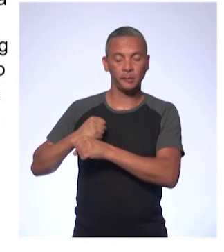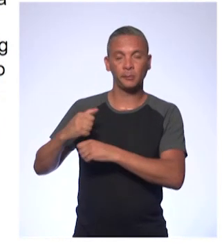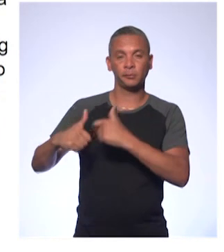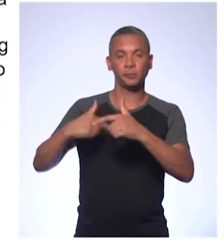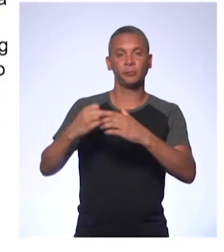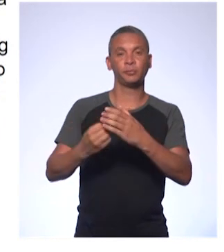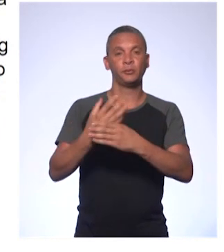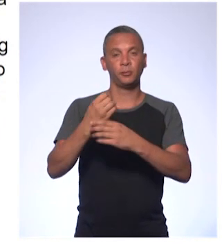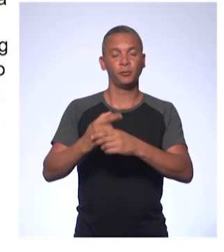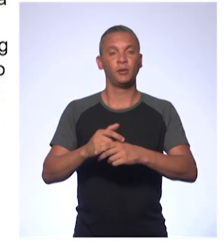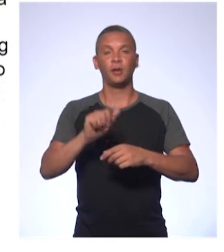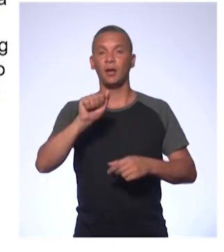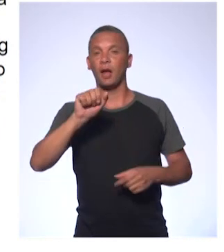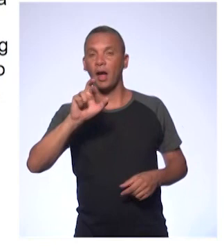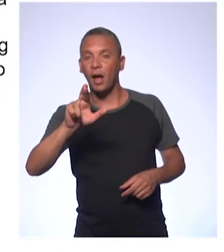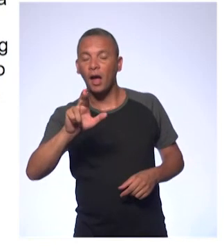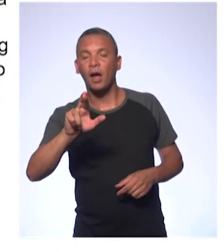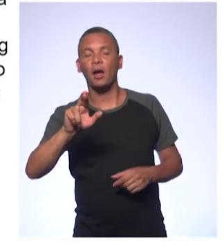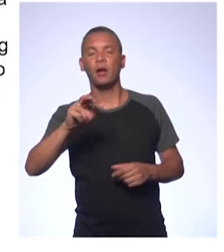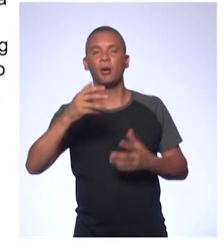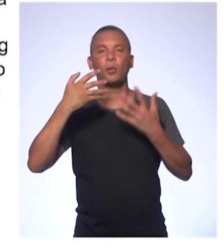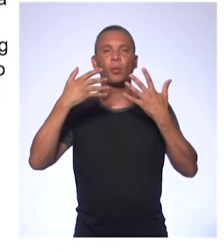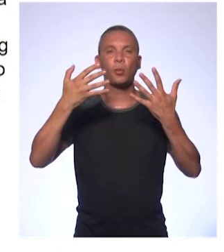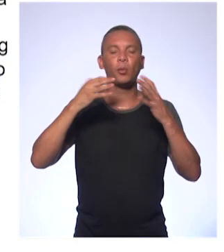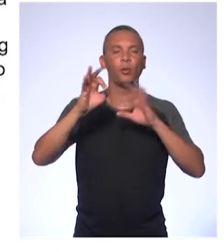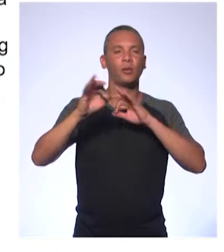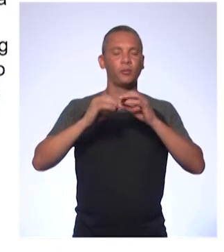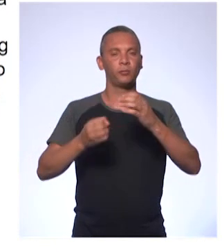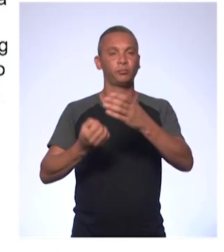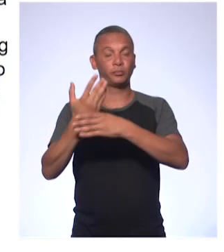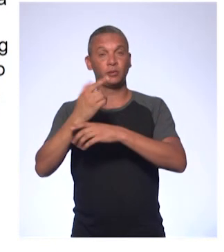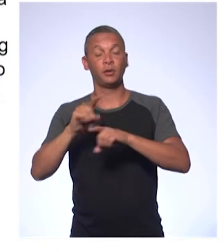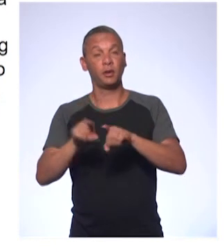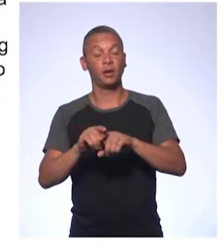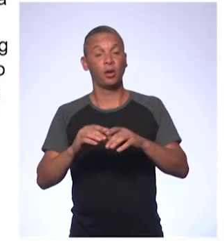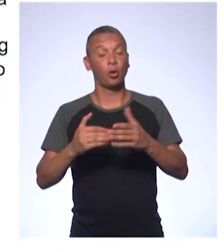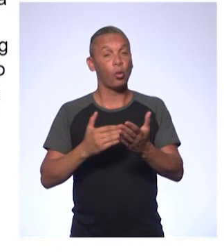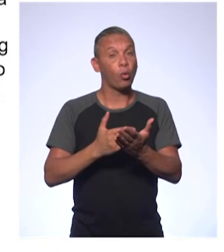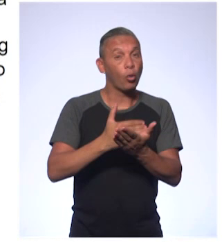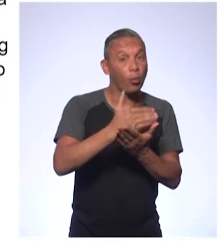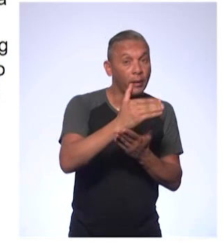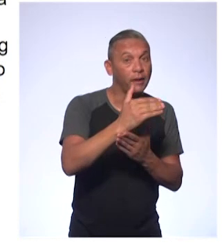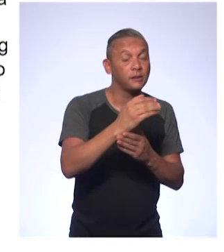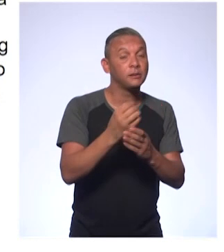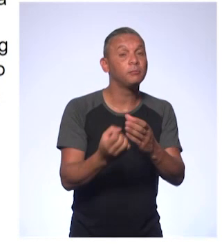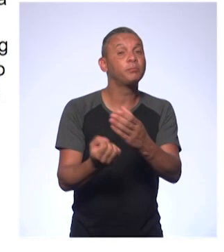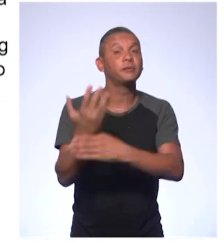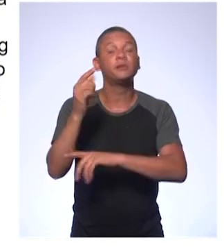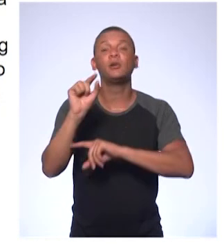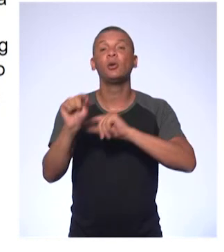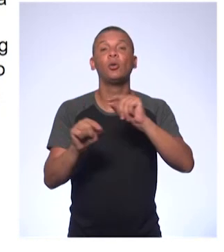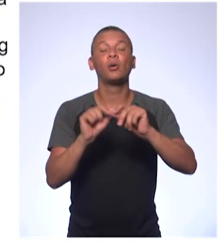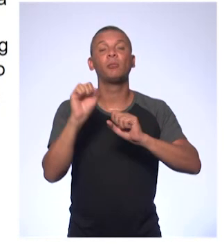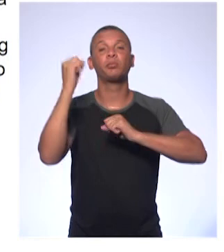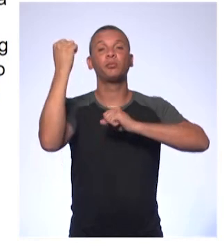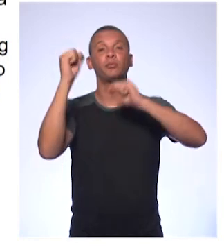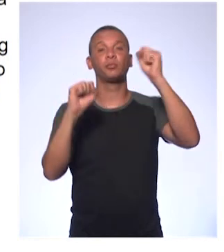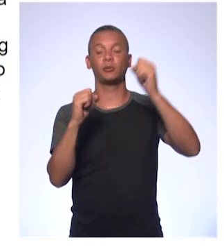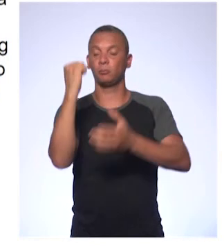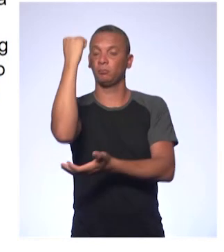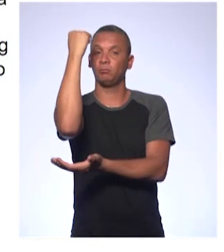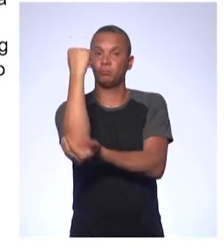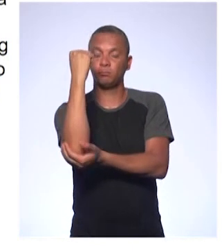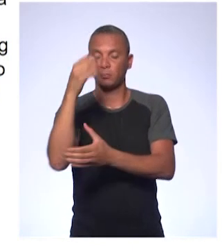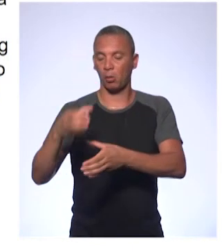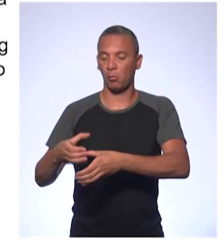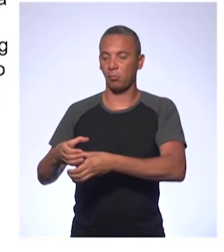de purificadores de ar, de ar-condicionados, e passou a dedicar-se à fabricação de